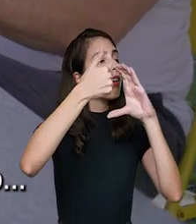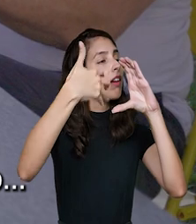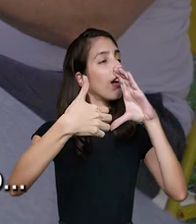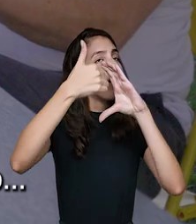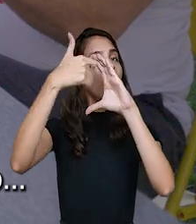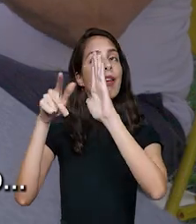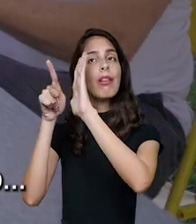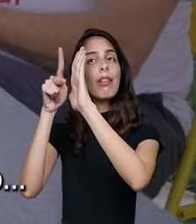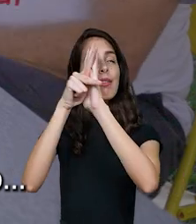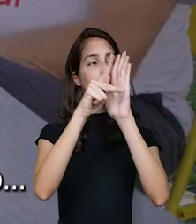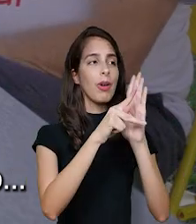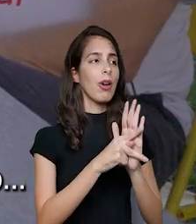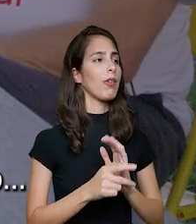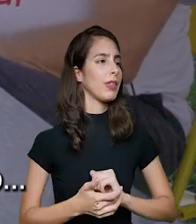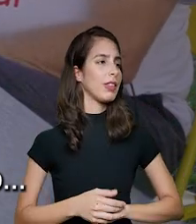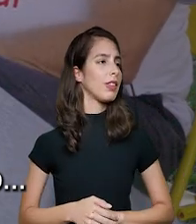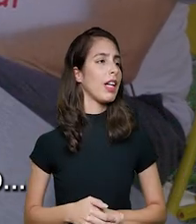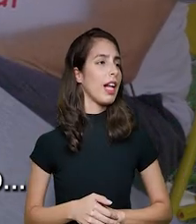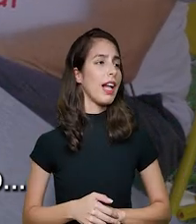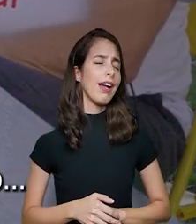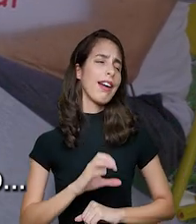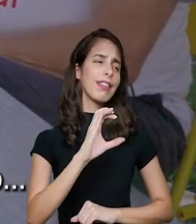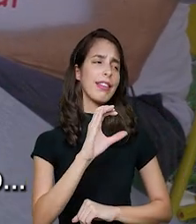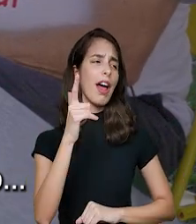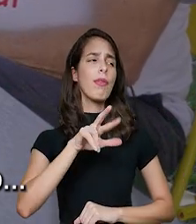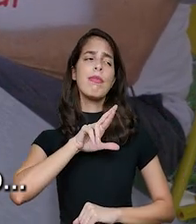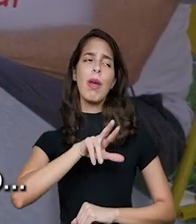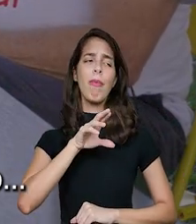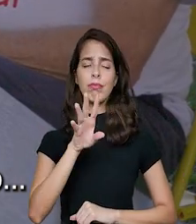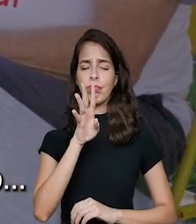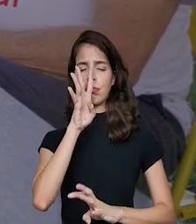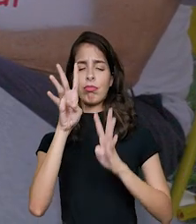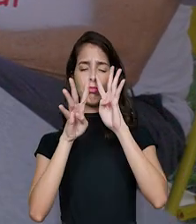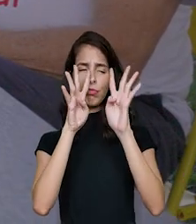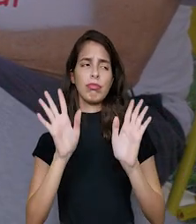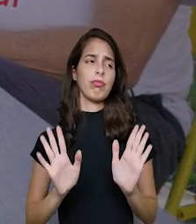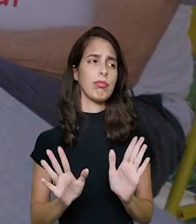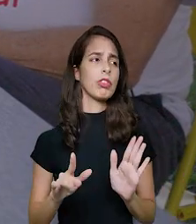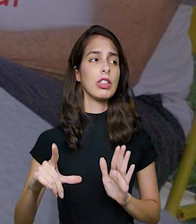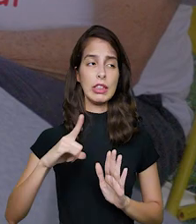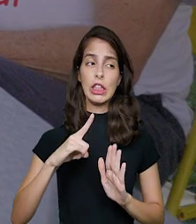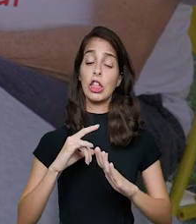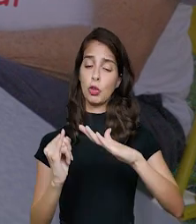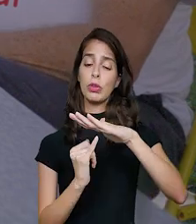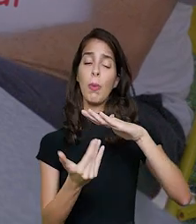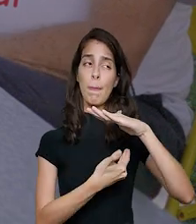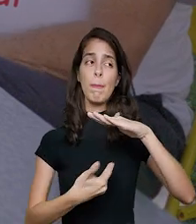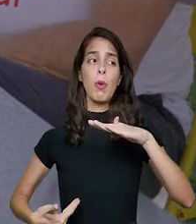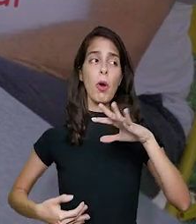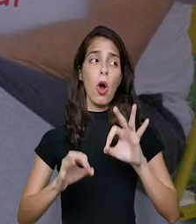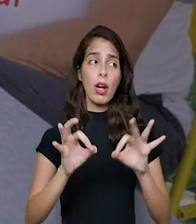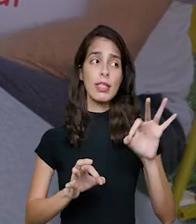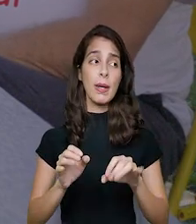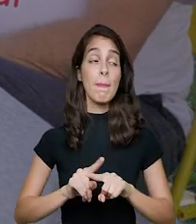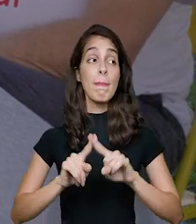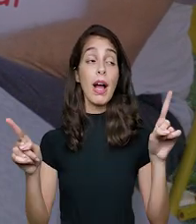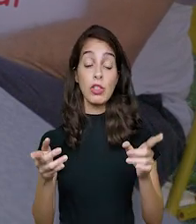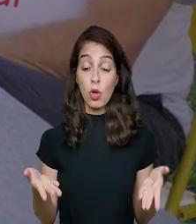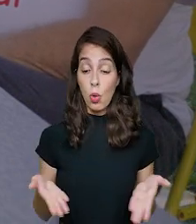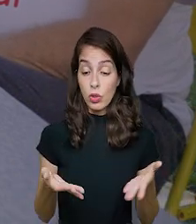pensado né Isso não foi ao acaso eh que nós somos instituição porque nós nós hoje temos autorizado